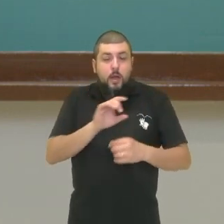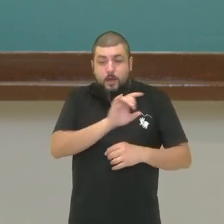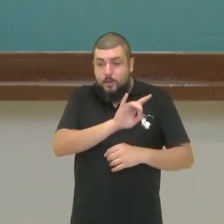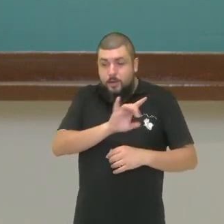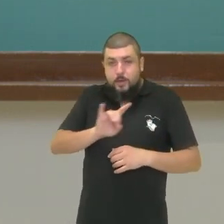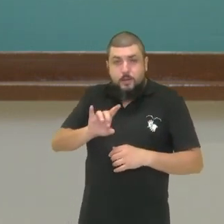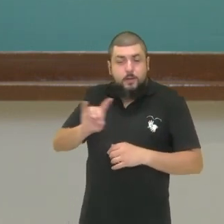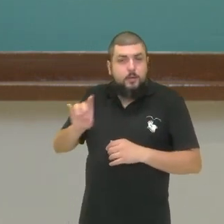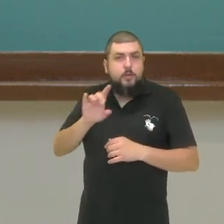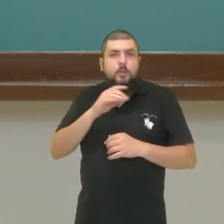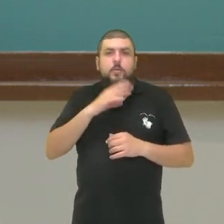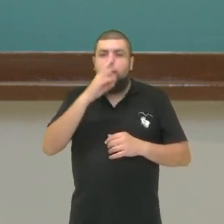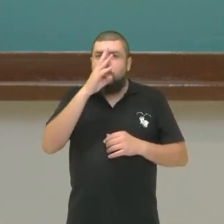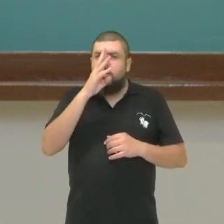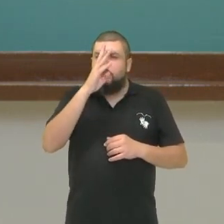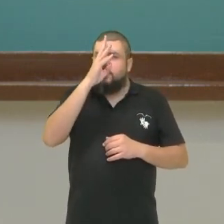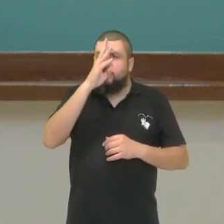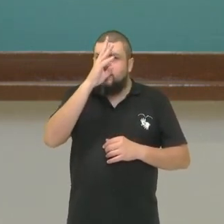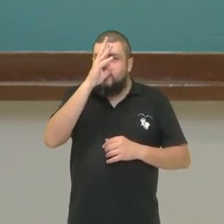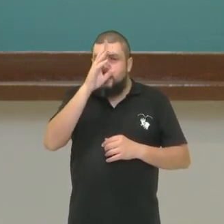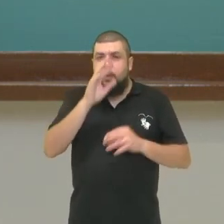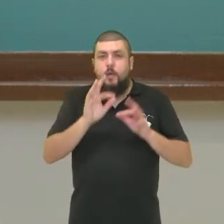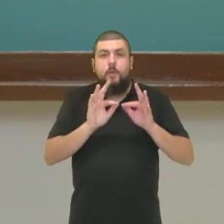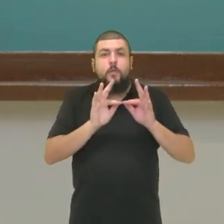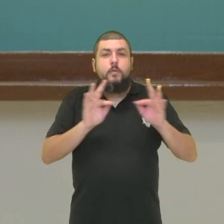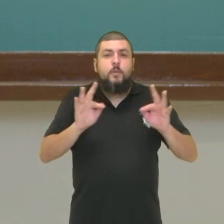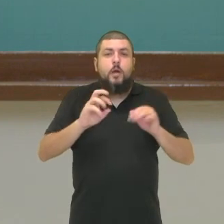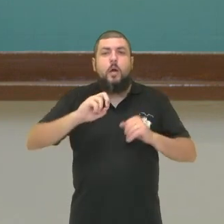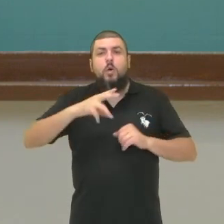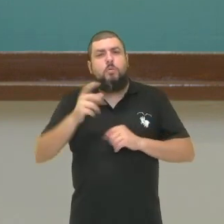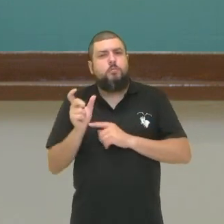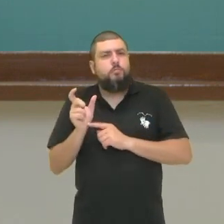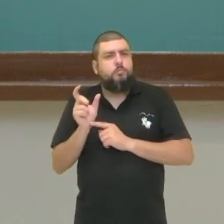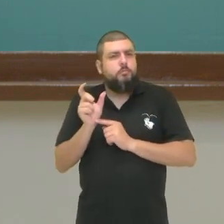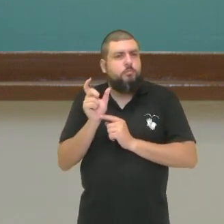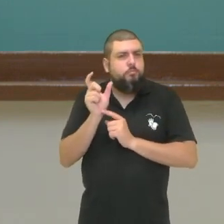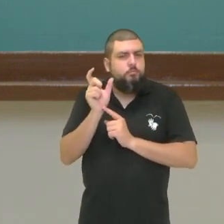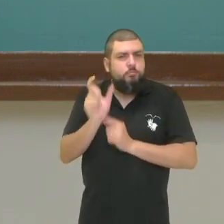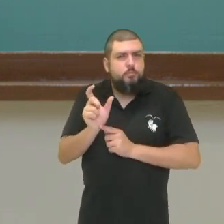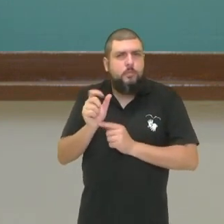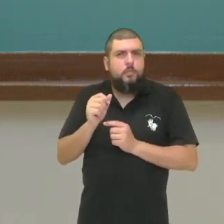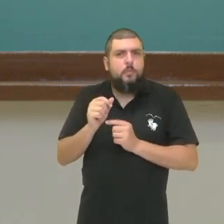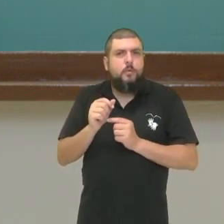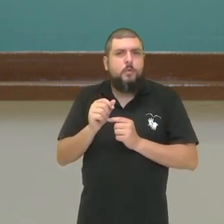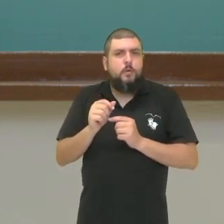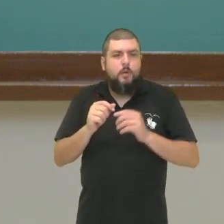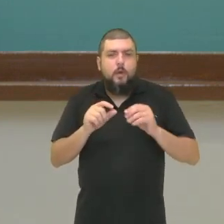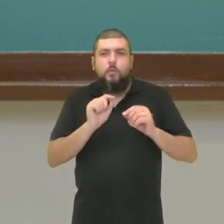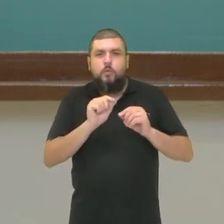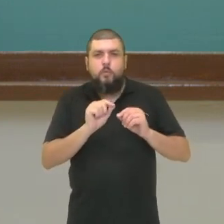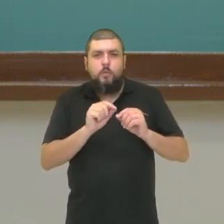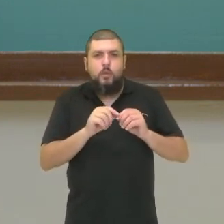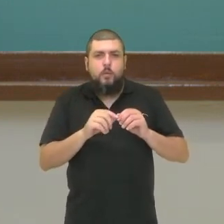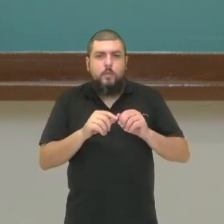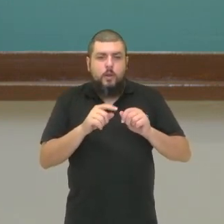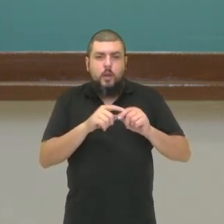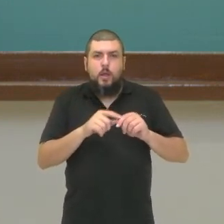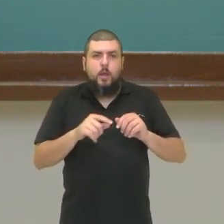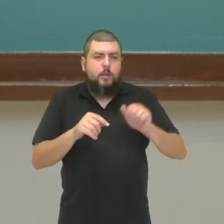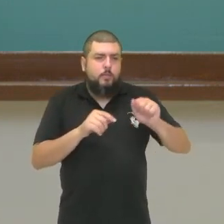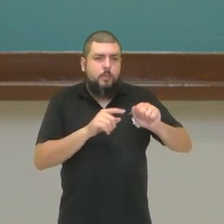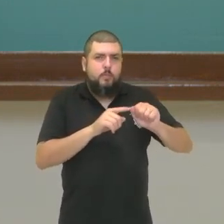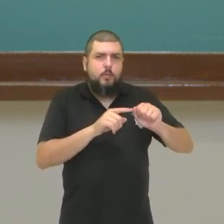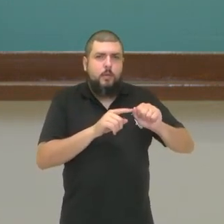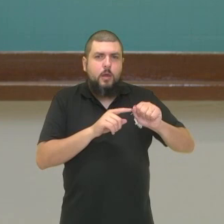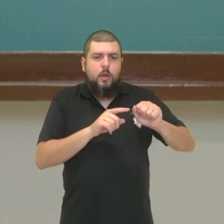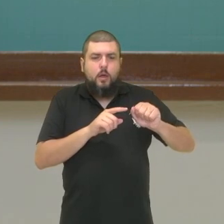criar, improvisar uma frase, uma fala que complete a fala do que está anterior. Então, ele não sabe o